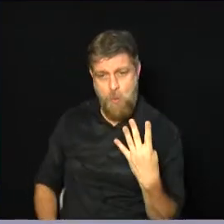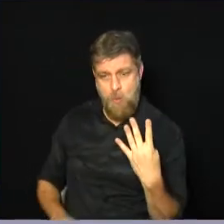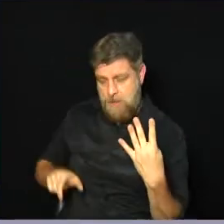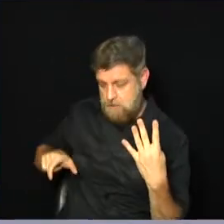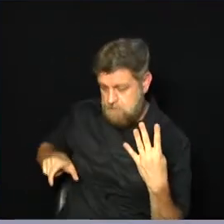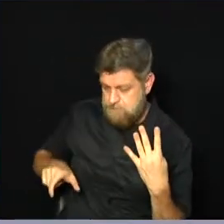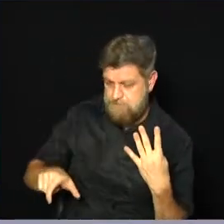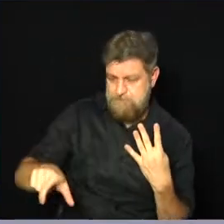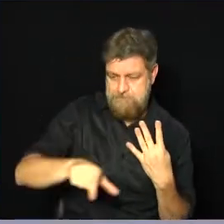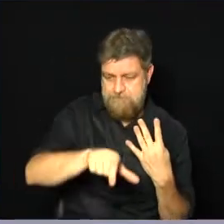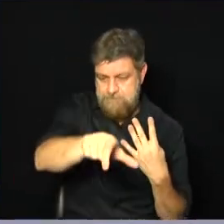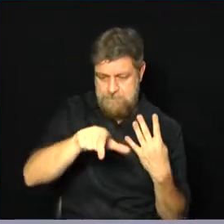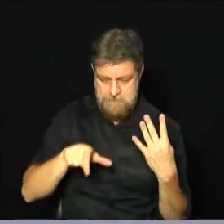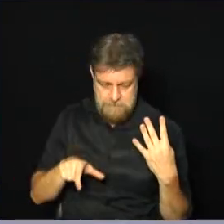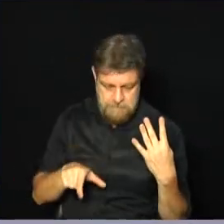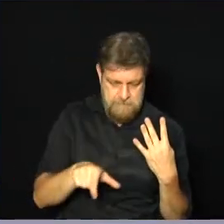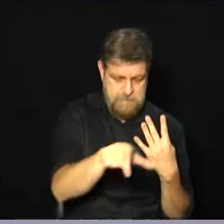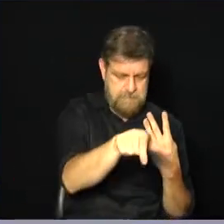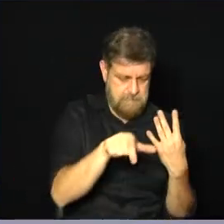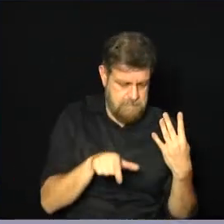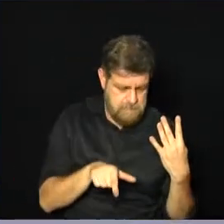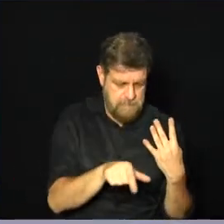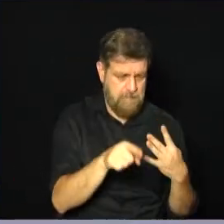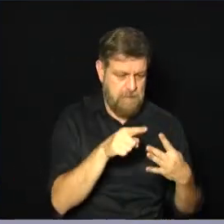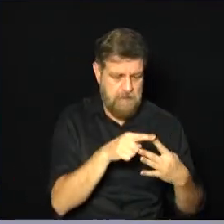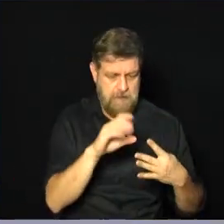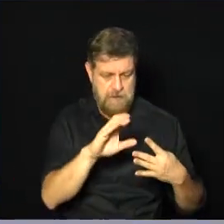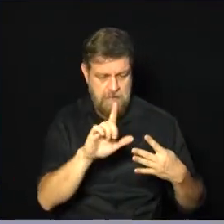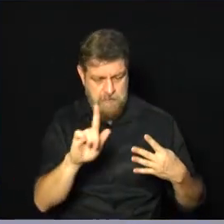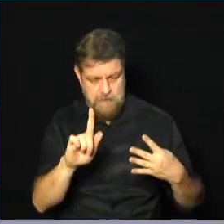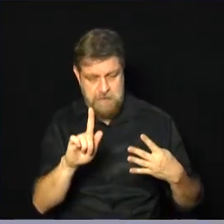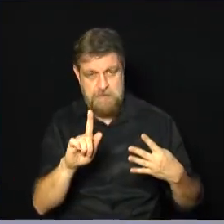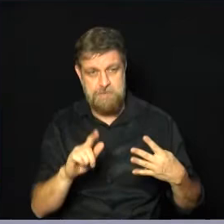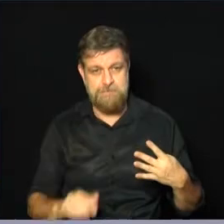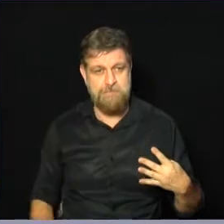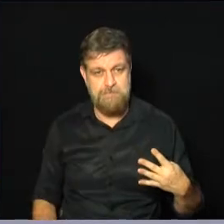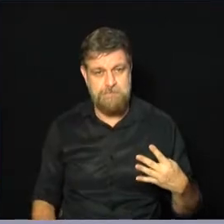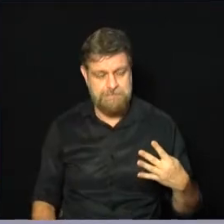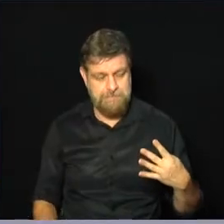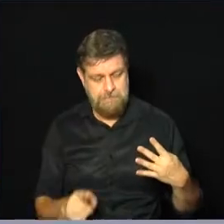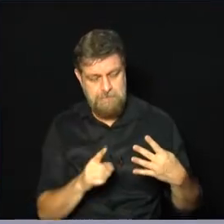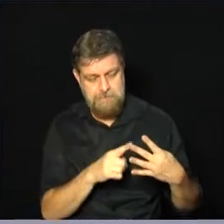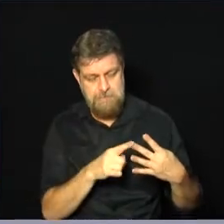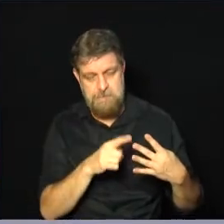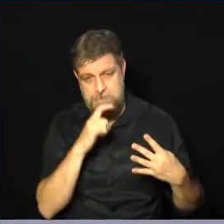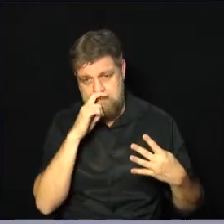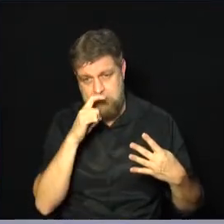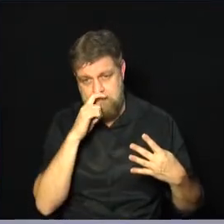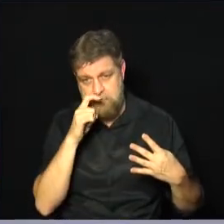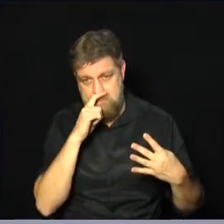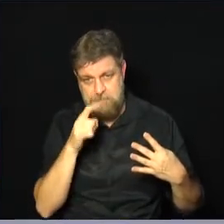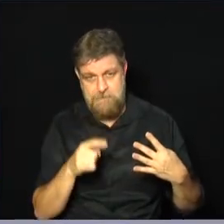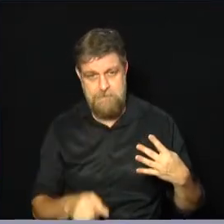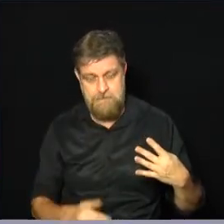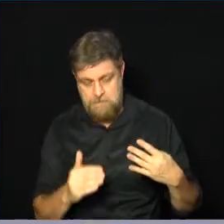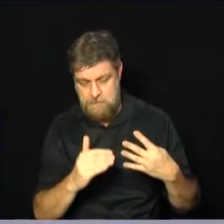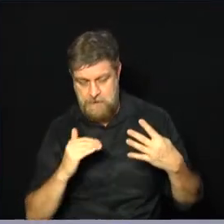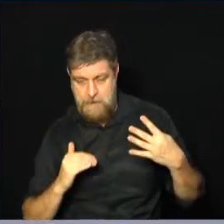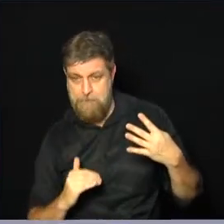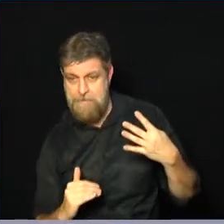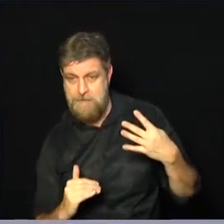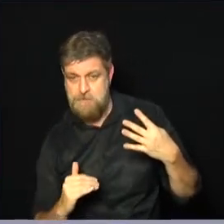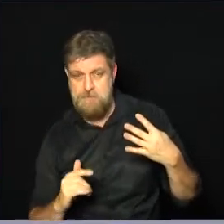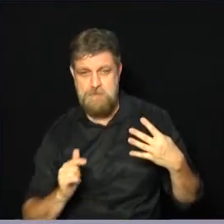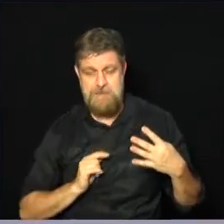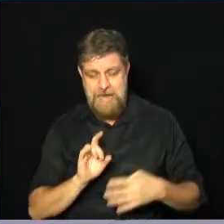mencionei, os 2 corredores, o Campo Grande, que é o de cima, e o Ouro Verde, que é o de baixo, cada um deles